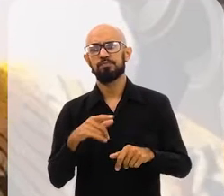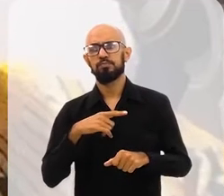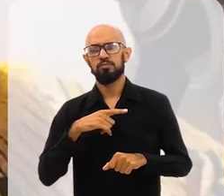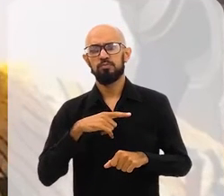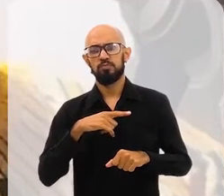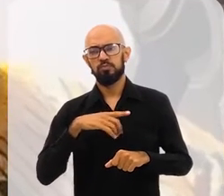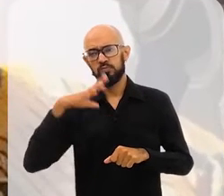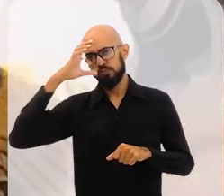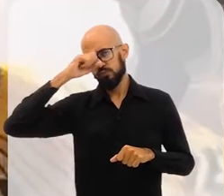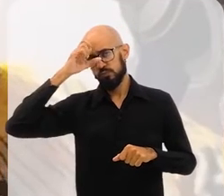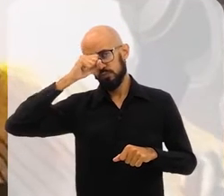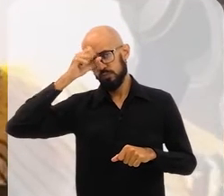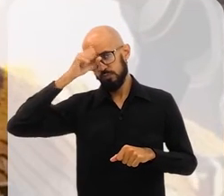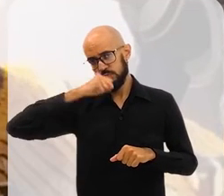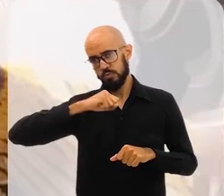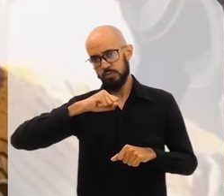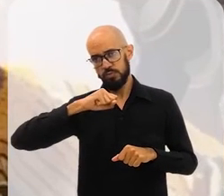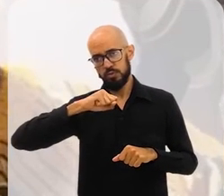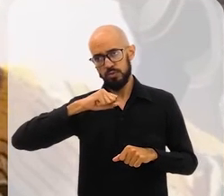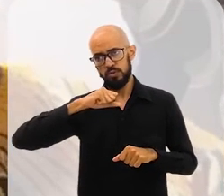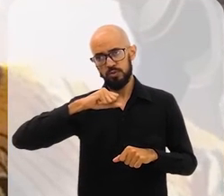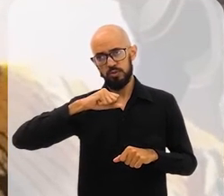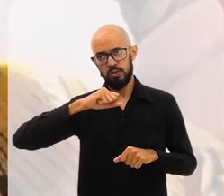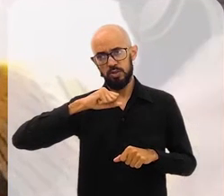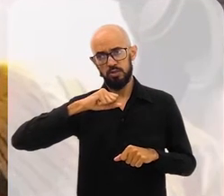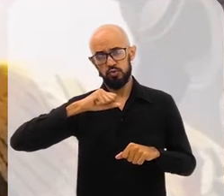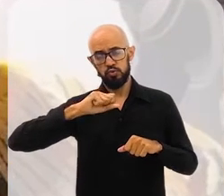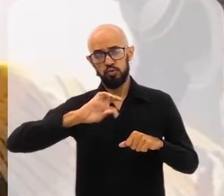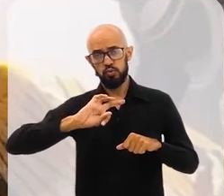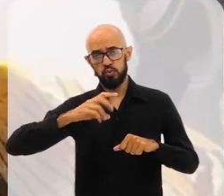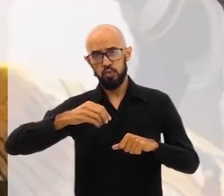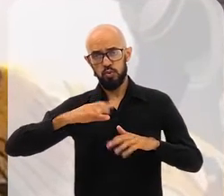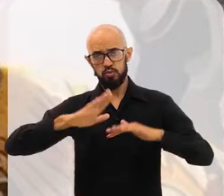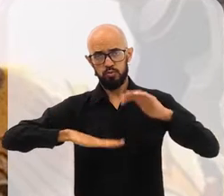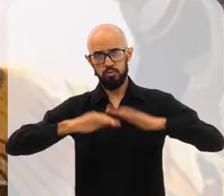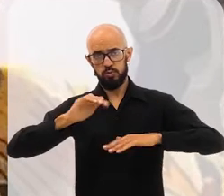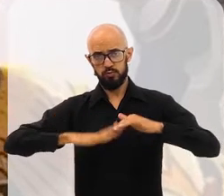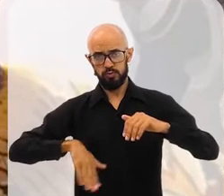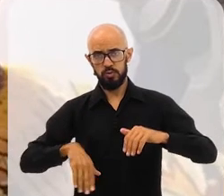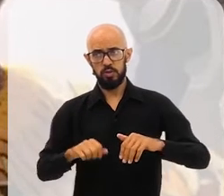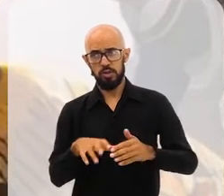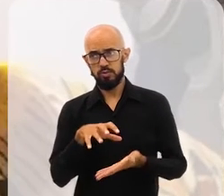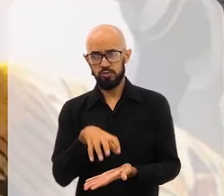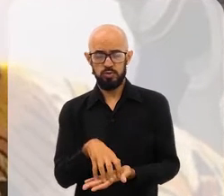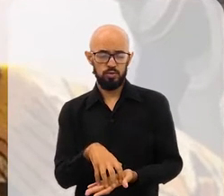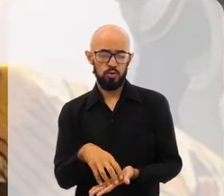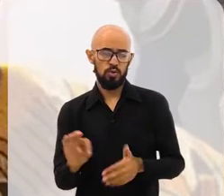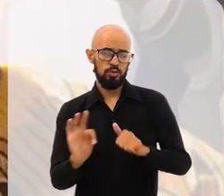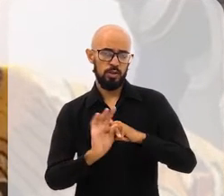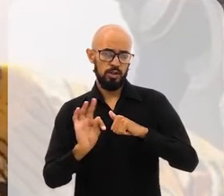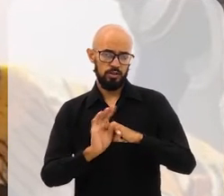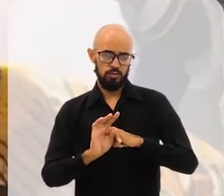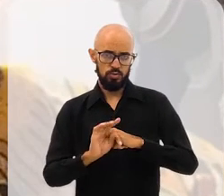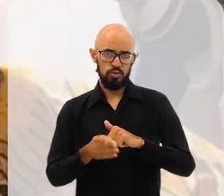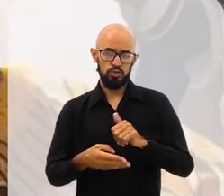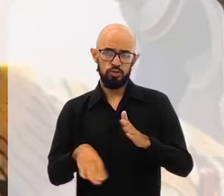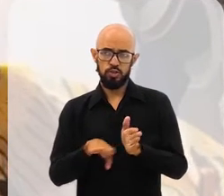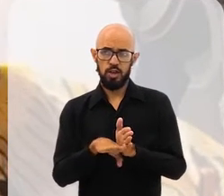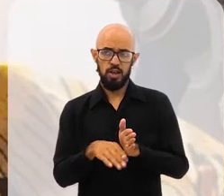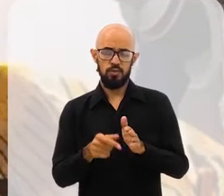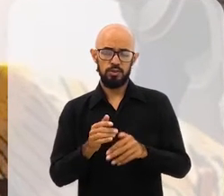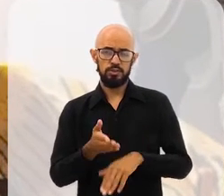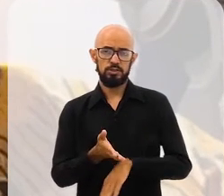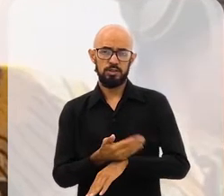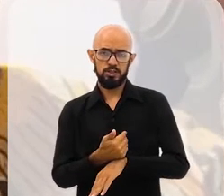mas tinha um processo de aprendizado de relação com todos os profissionais da área técnica que era Incrível a gente chegava lá